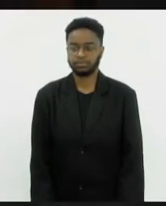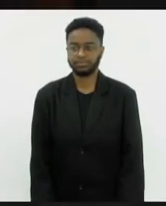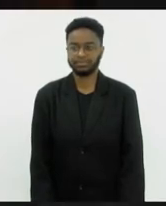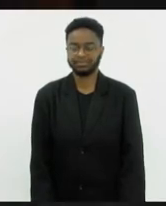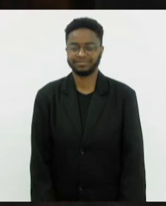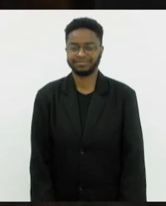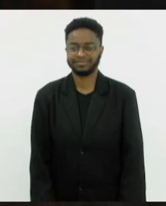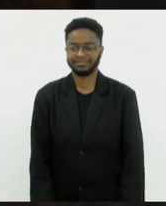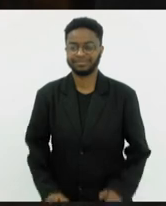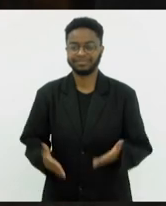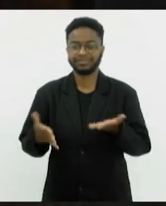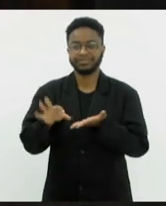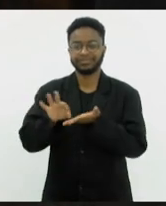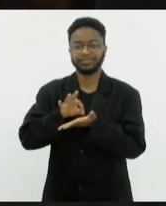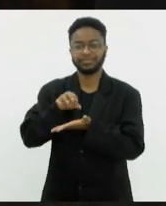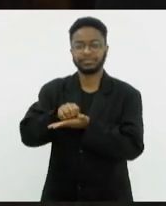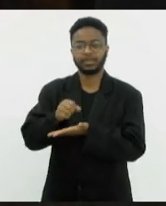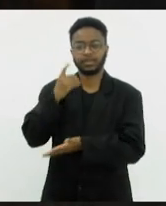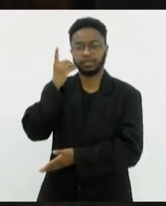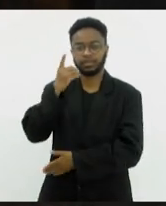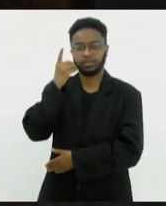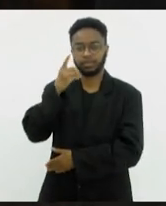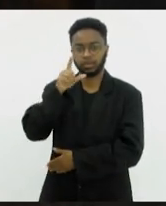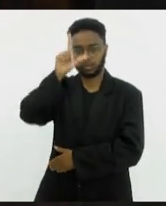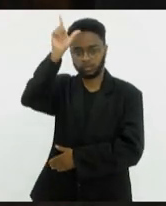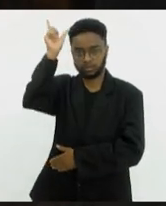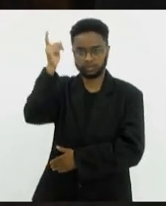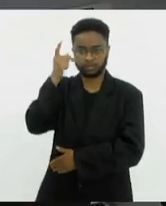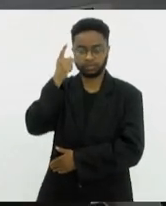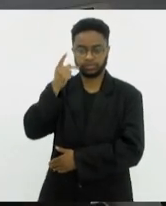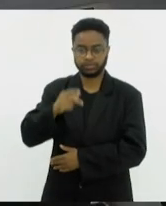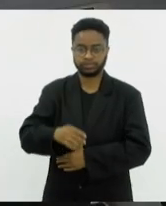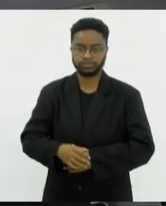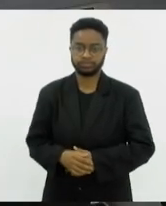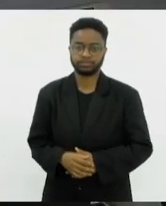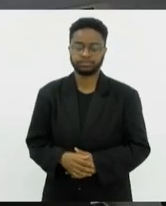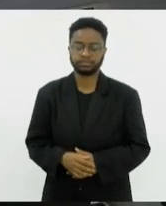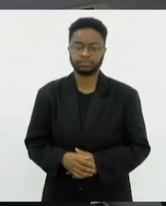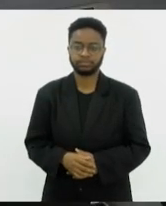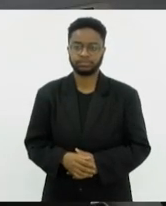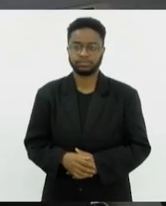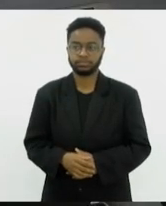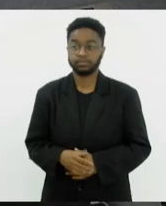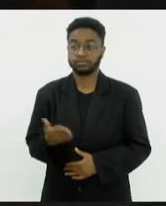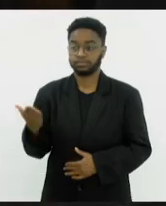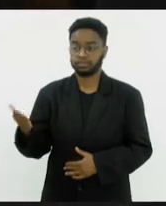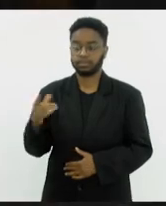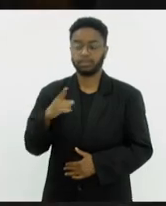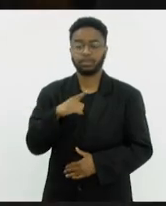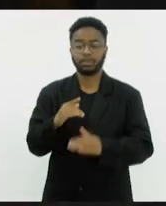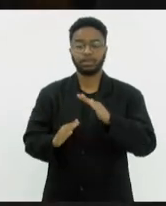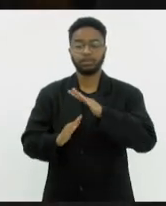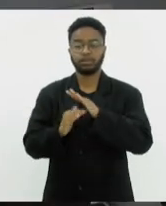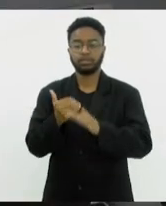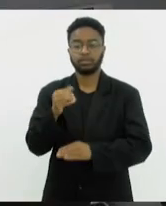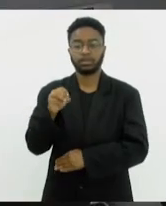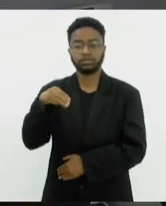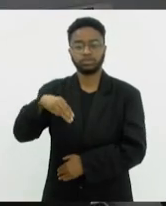Próximo orador inscrito é o nobre deputado Luiz Paulo. Vossa Excelência dispõe de 10